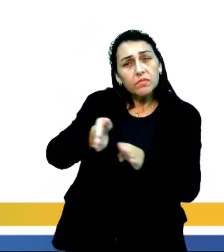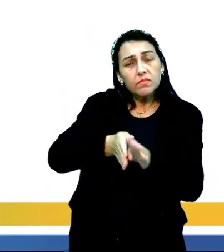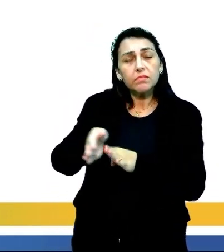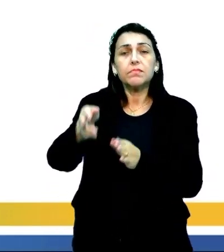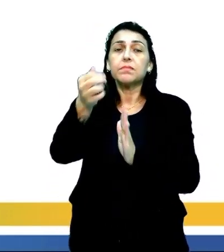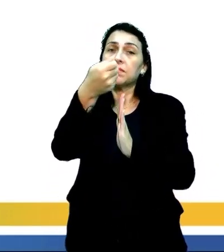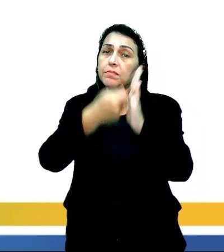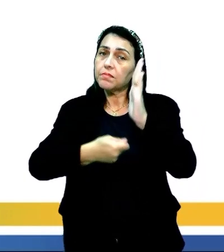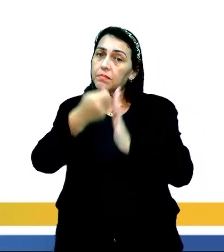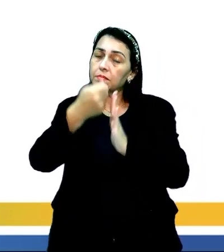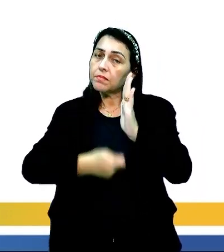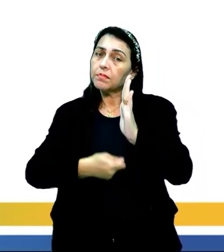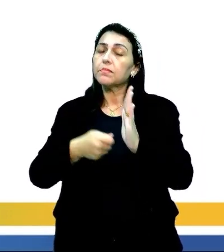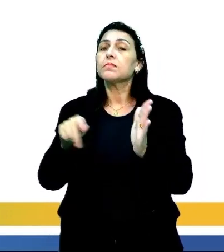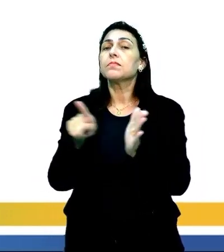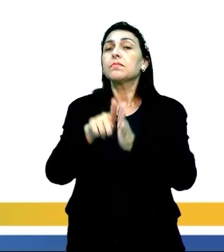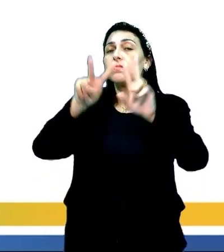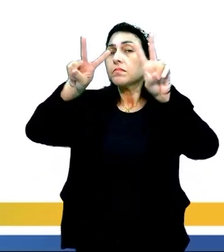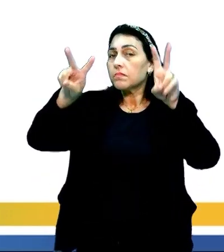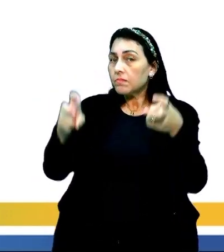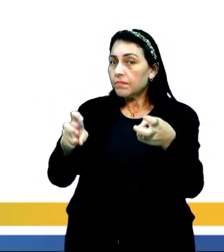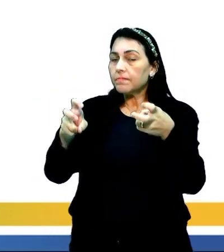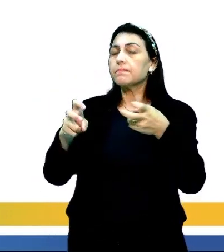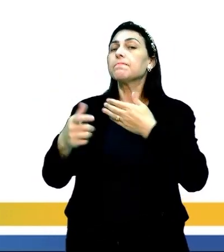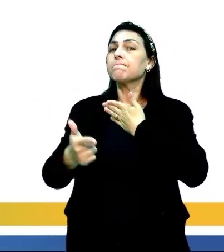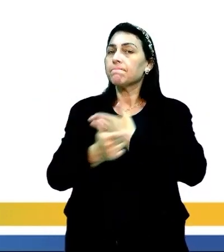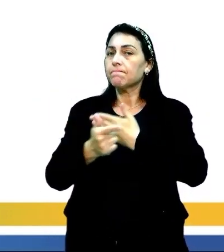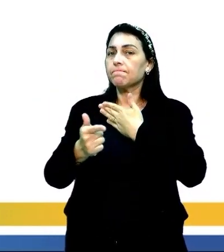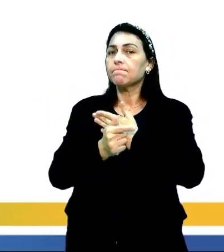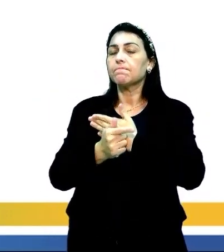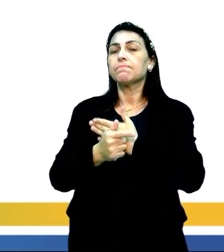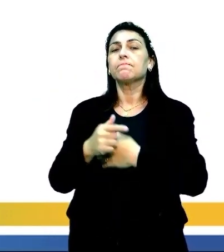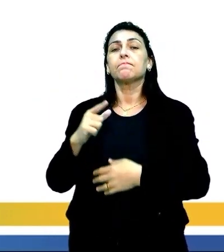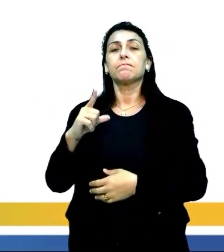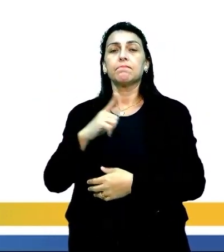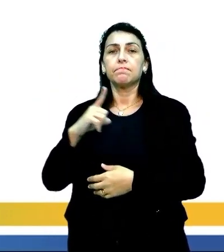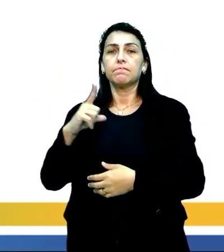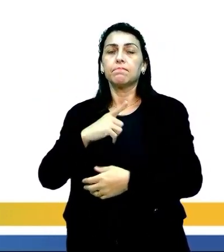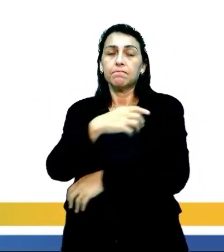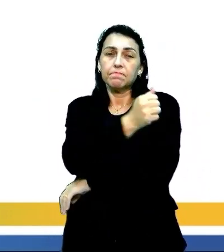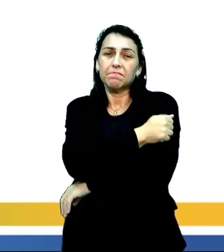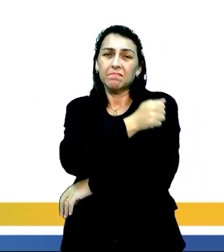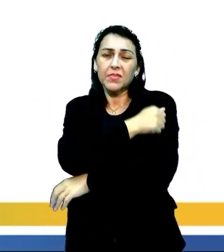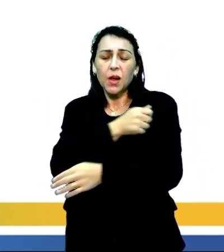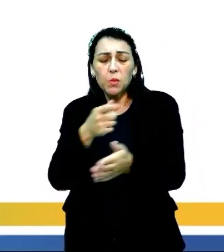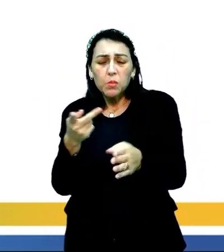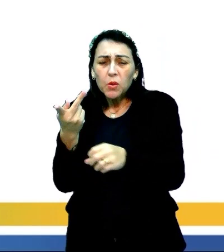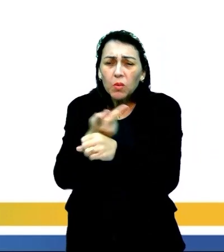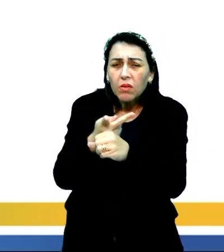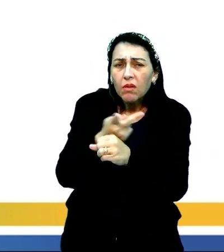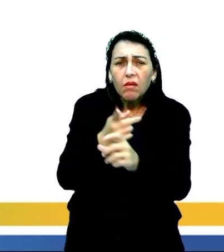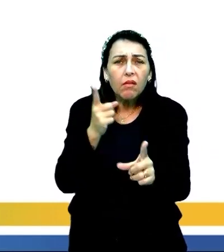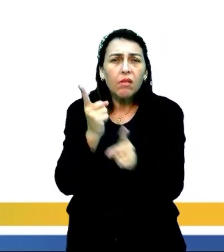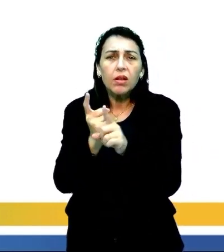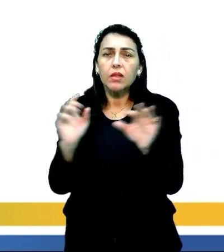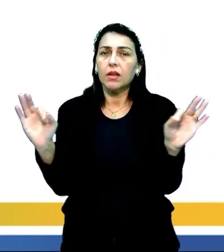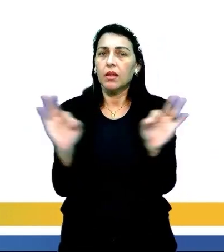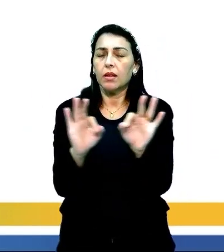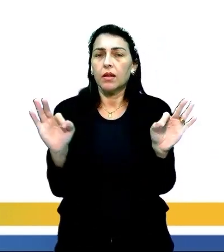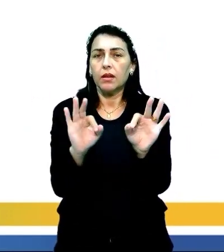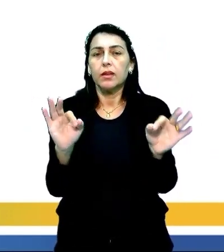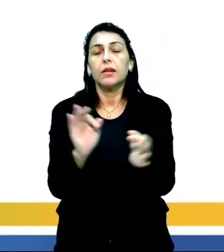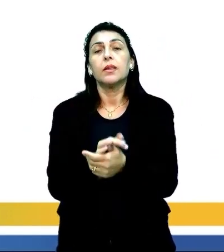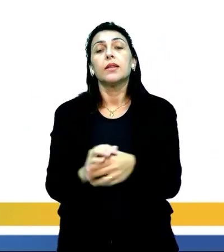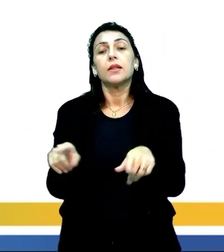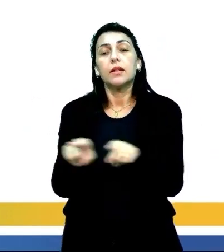para a redação, o seu tema está nessa página, tá? Porque tem candidatos que passam a aula inteira procurando e não conseguem encontrar.